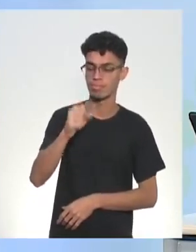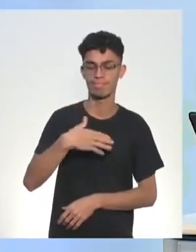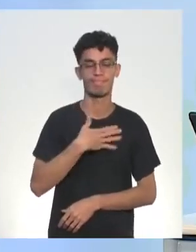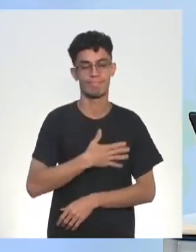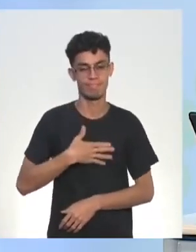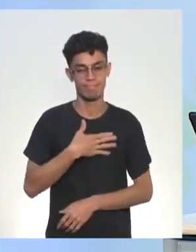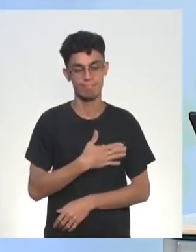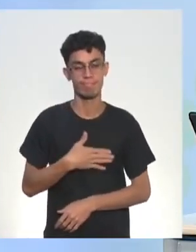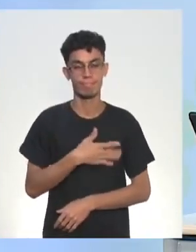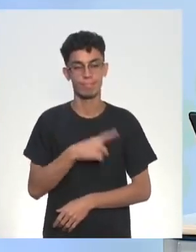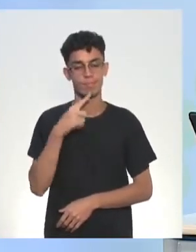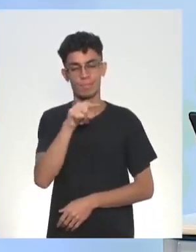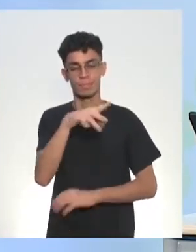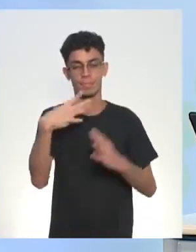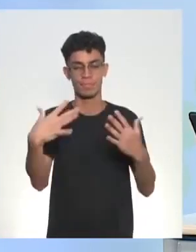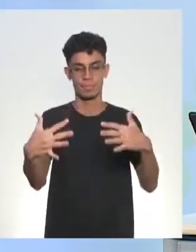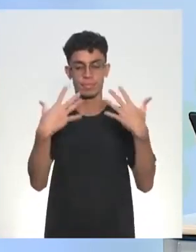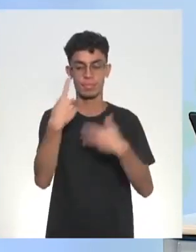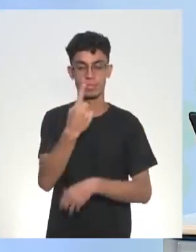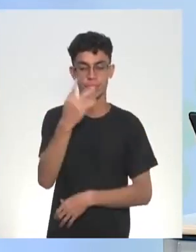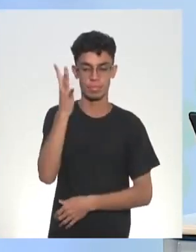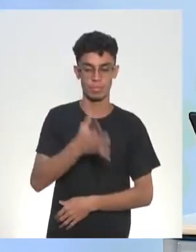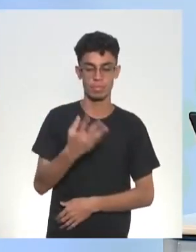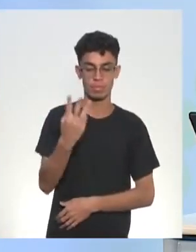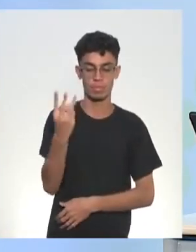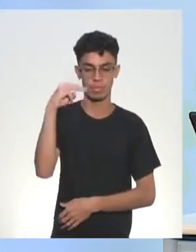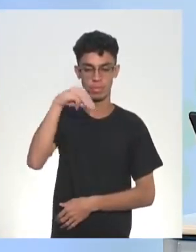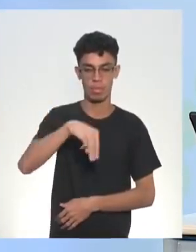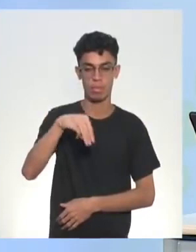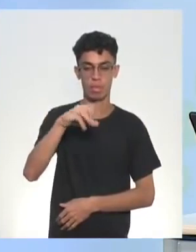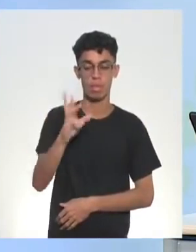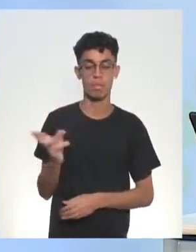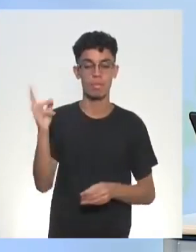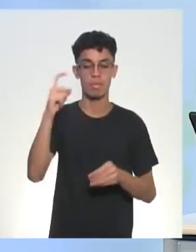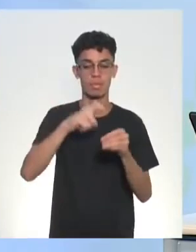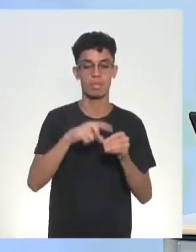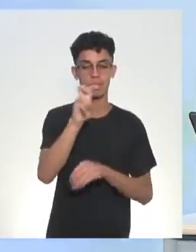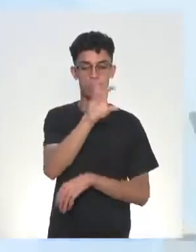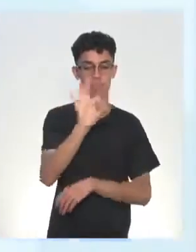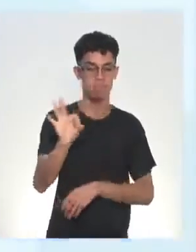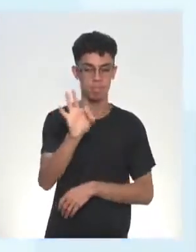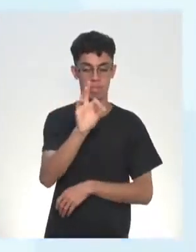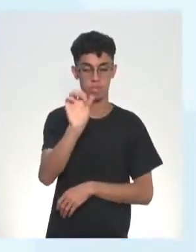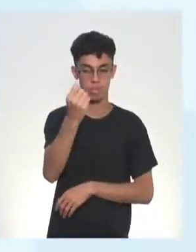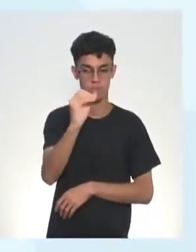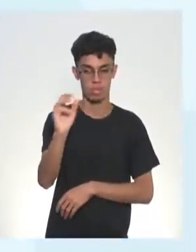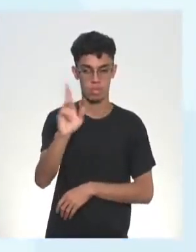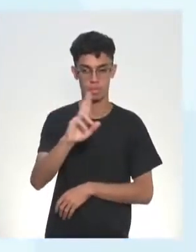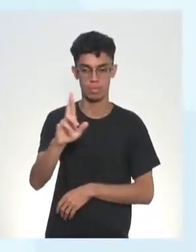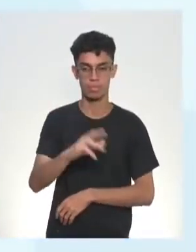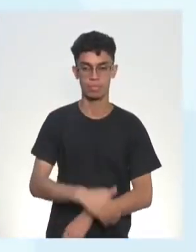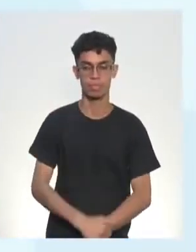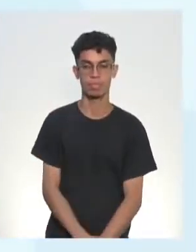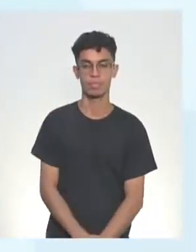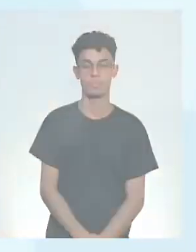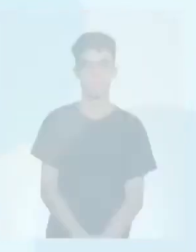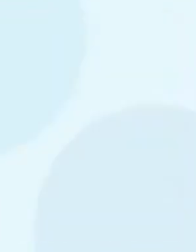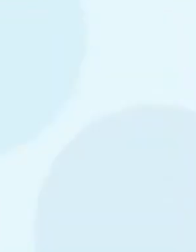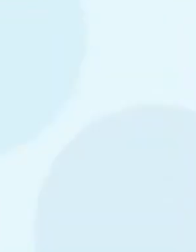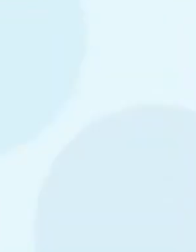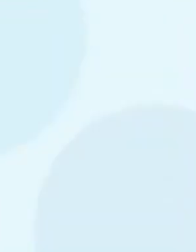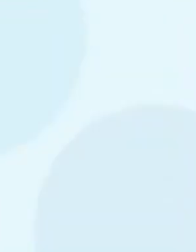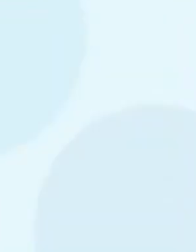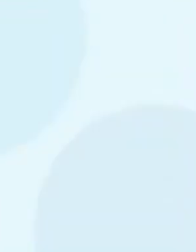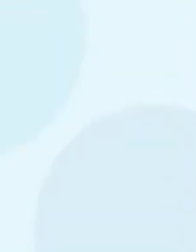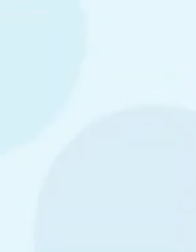ver. Muito bom, estão acompanhando. Então, aí, ó, 1 minuto e meio, a gente já volta. Quero a resposta de 5% de R$ 80.